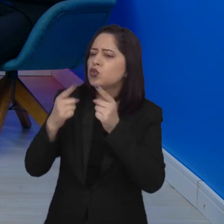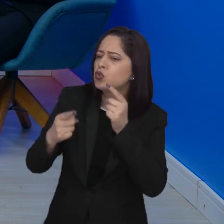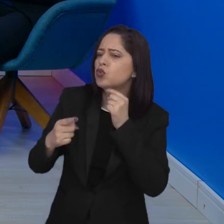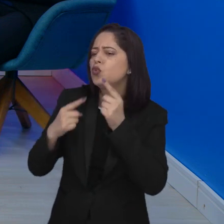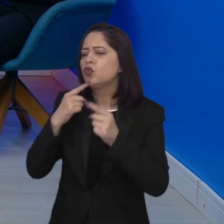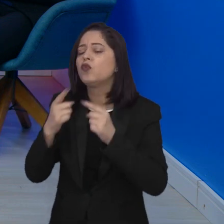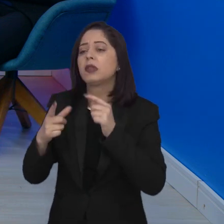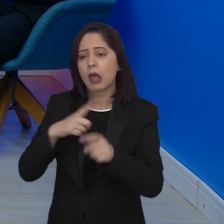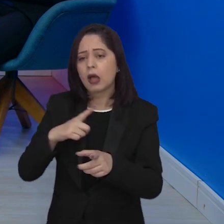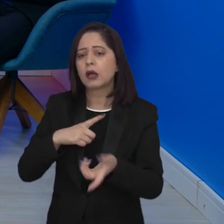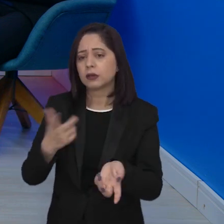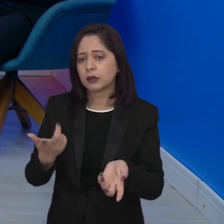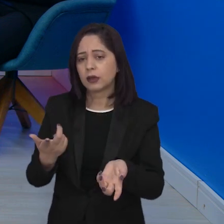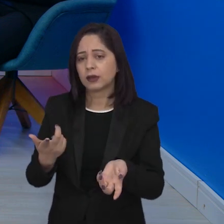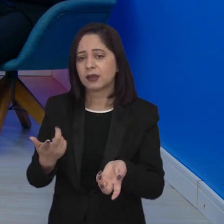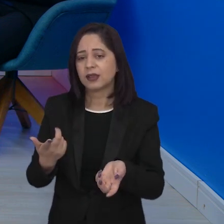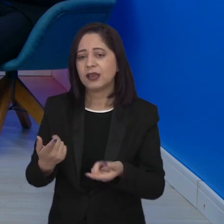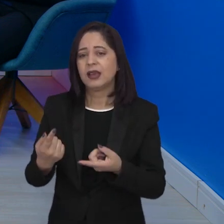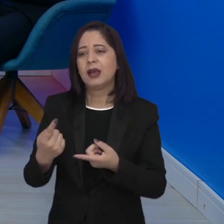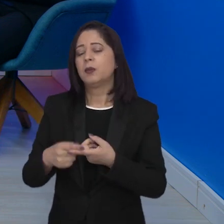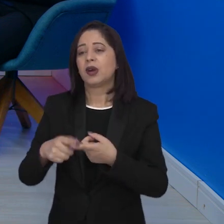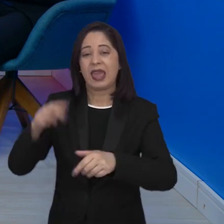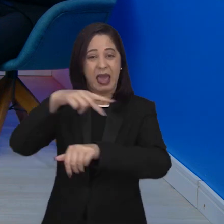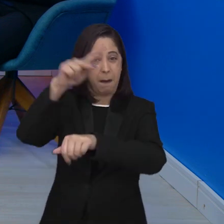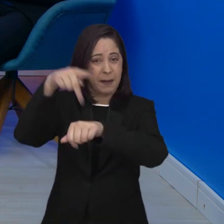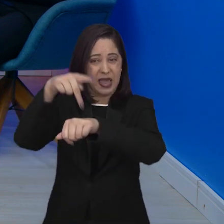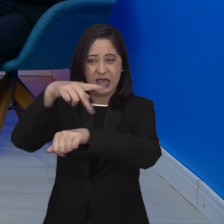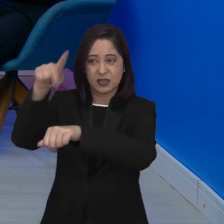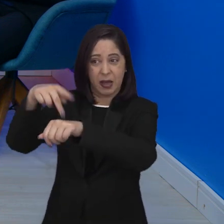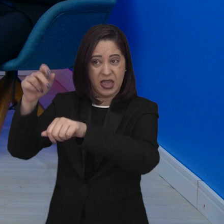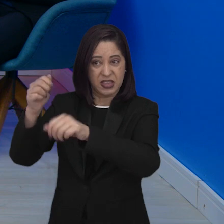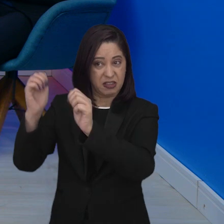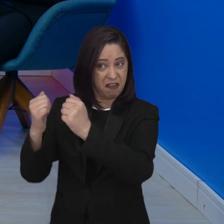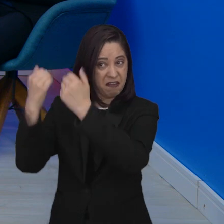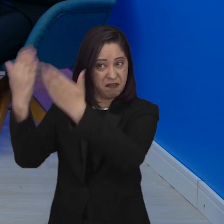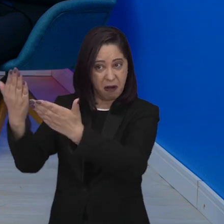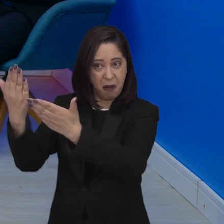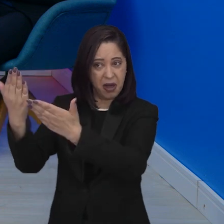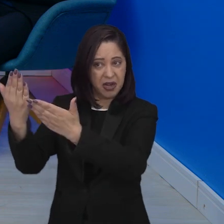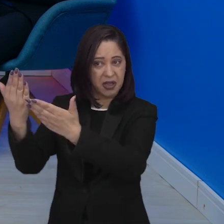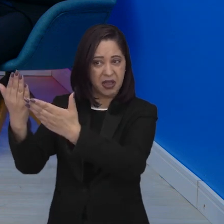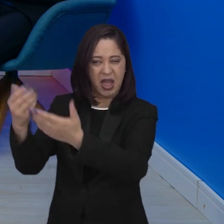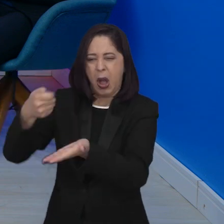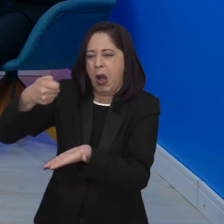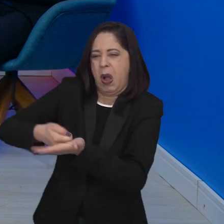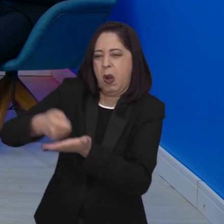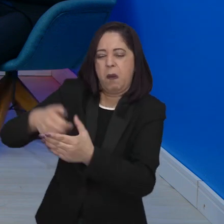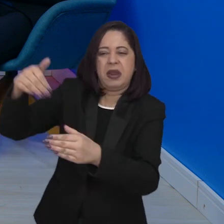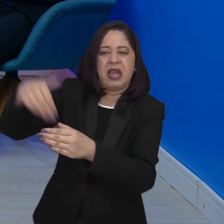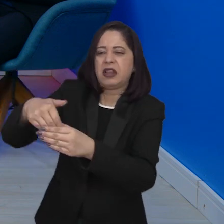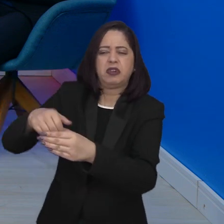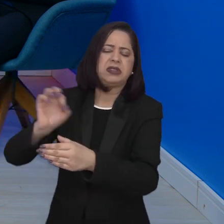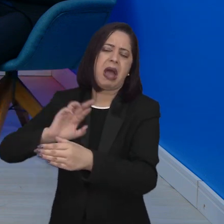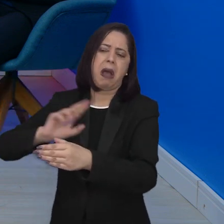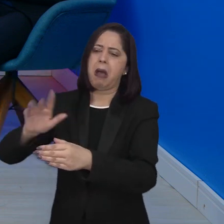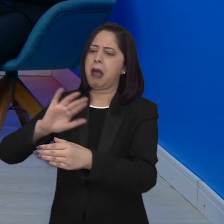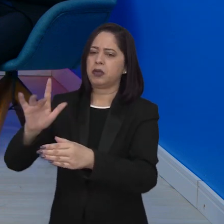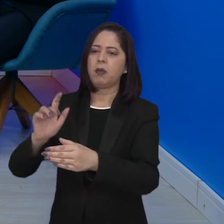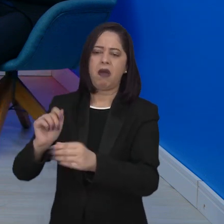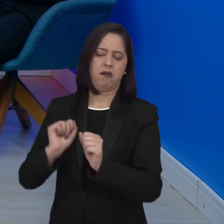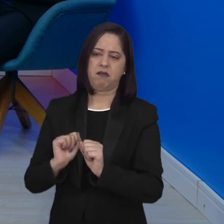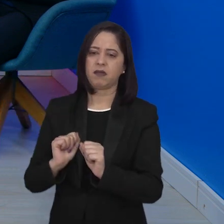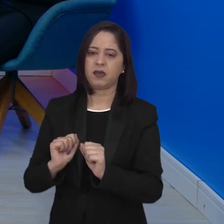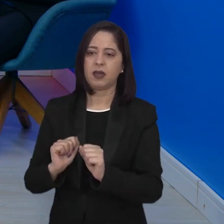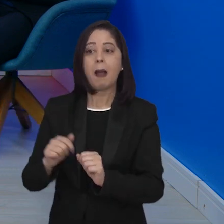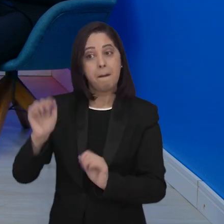encontrar uma dúvida como essa no dia a dia, principalmente porque se a gente pensar em outros países, tem países que o voto é facultativo para qualquer idade, né? E